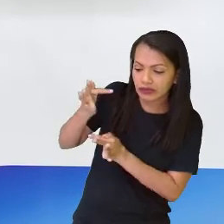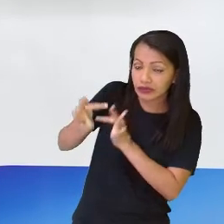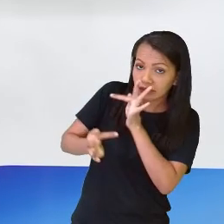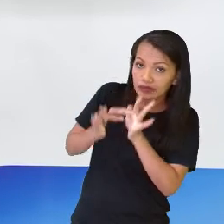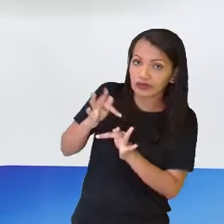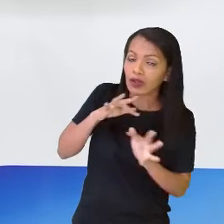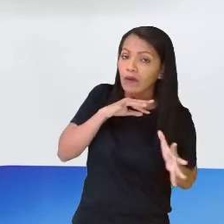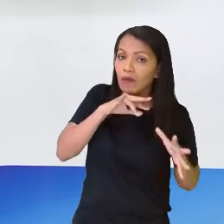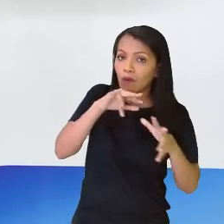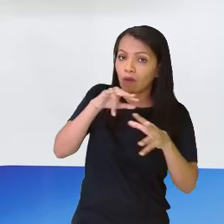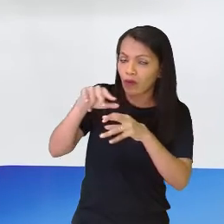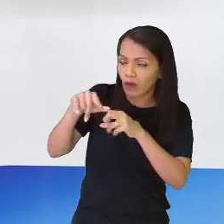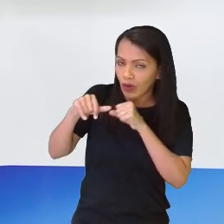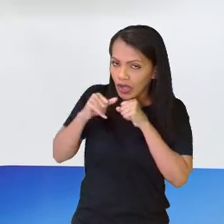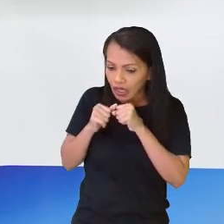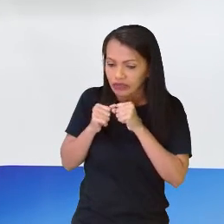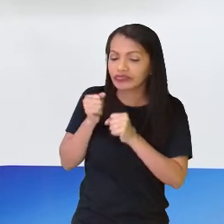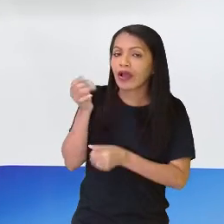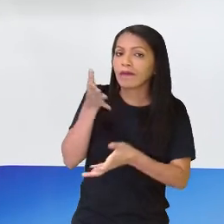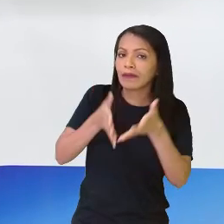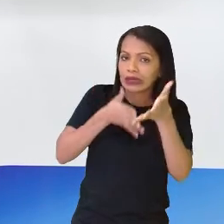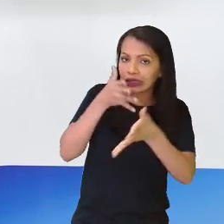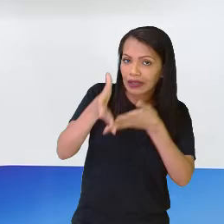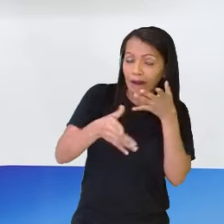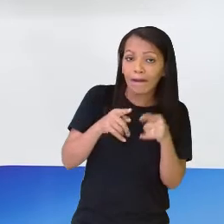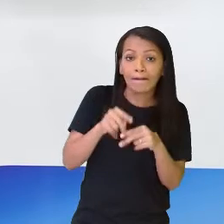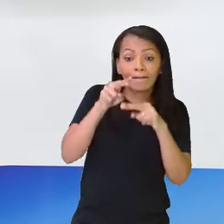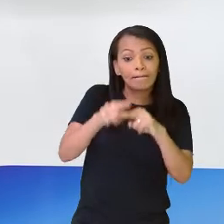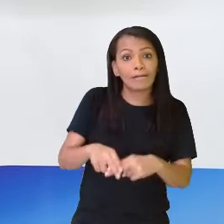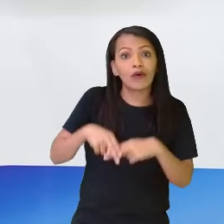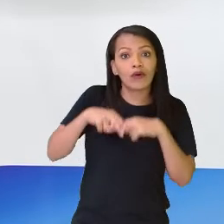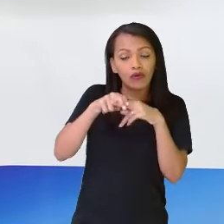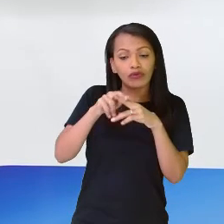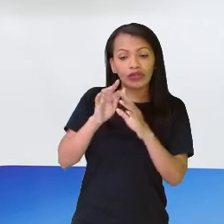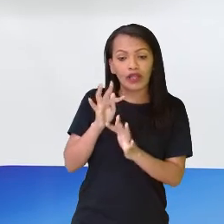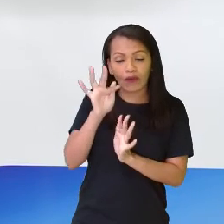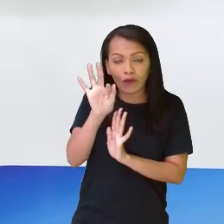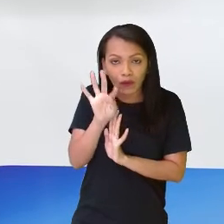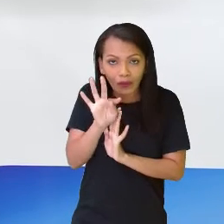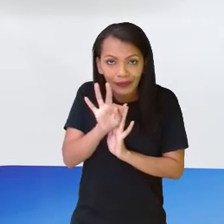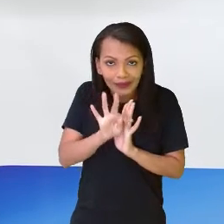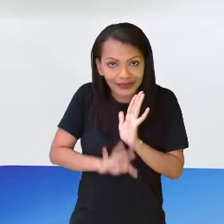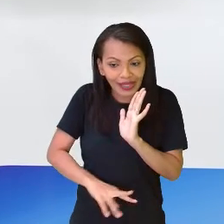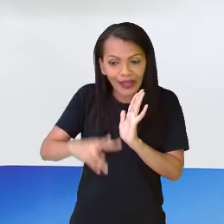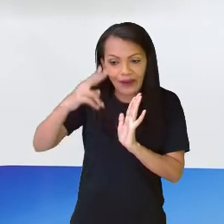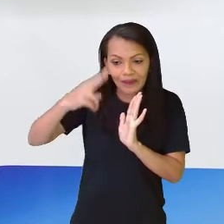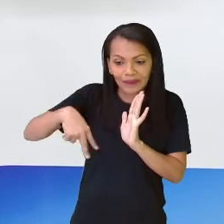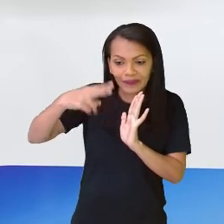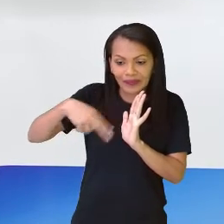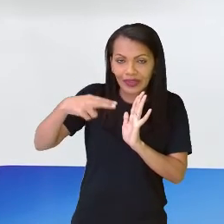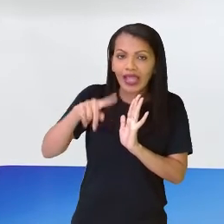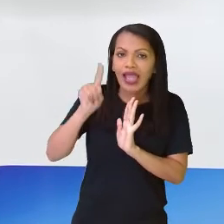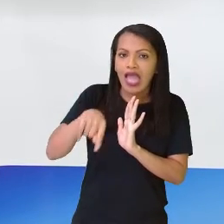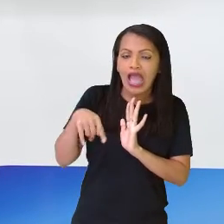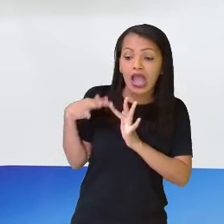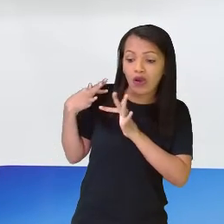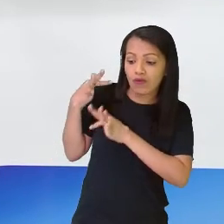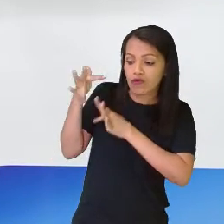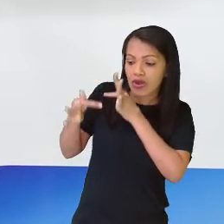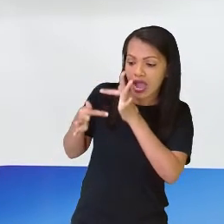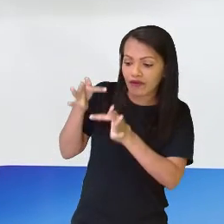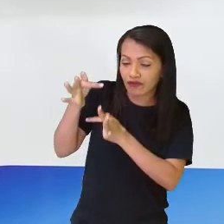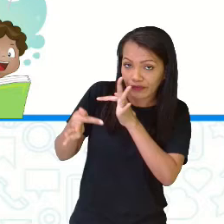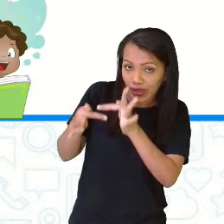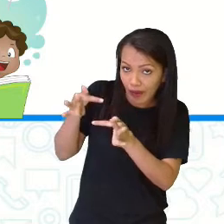os animais também, né, falam, interagem. Porém, esse texto que eu acabei de ler é uma